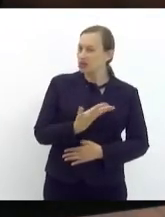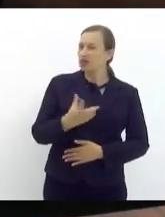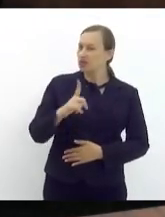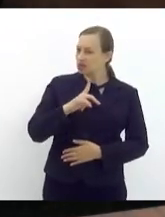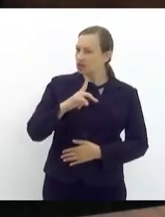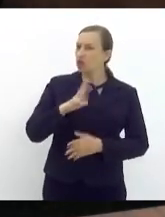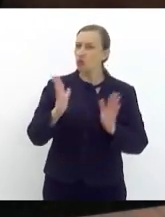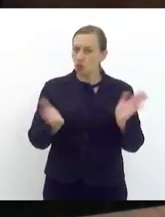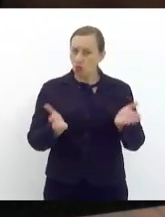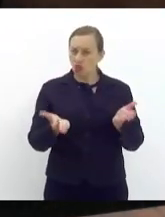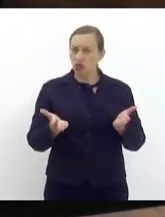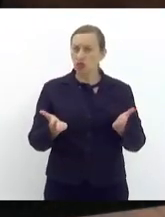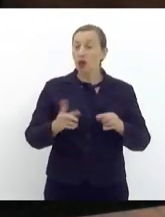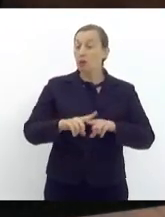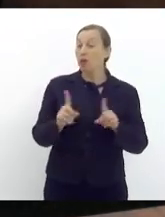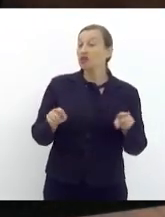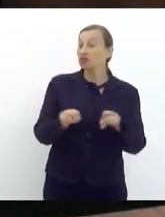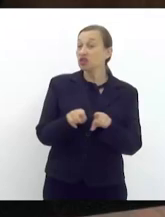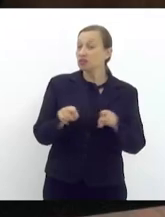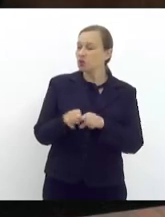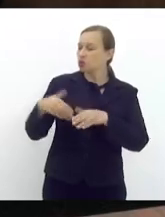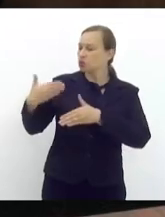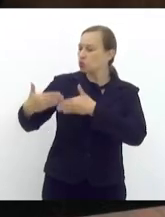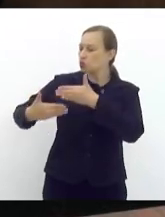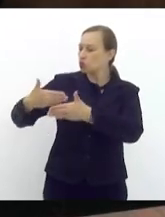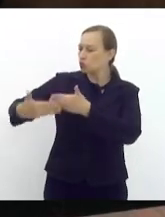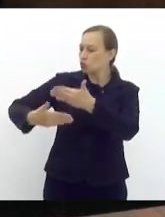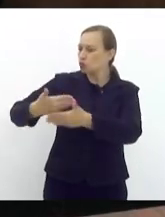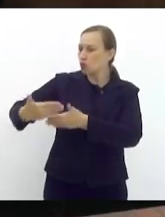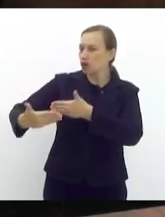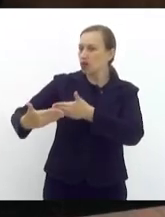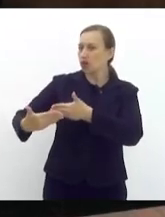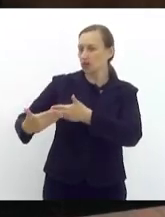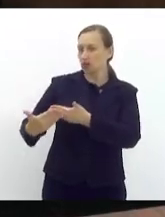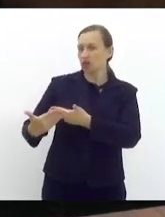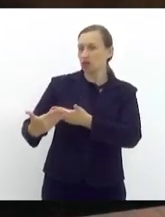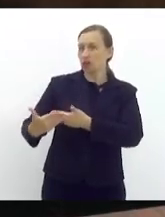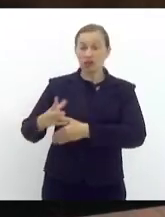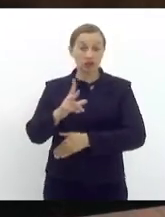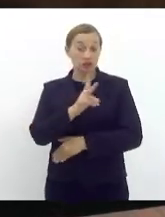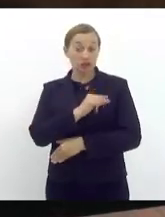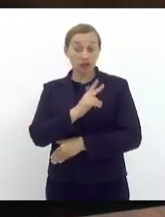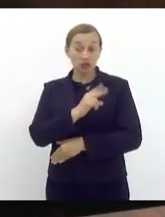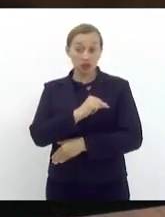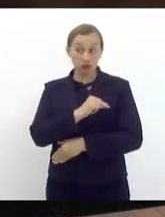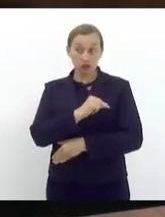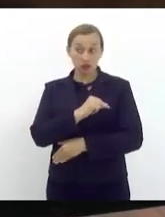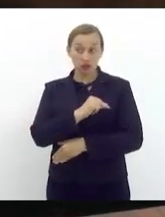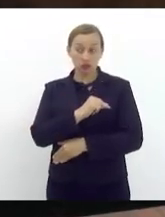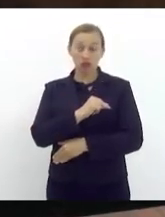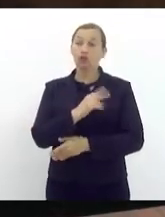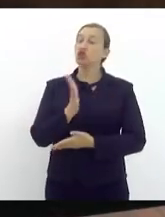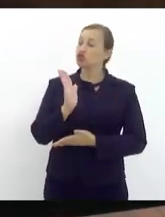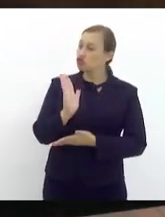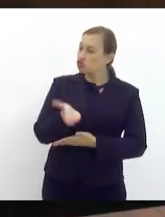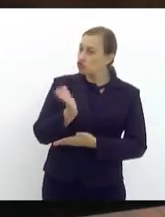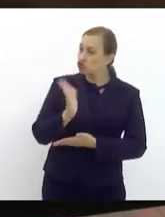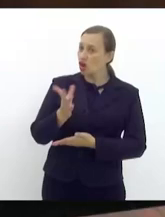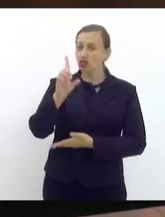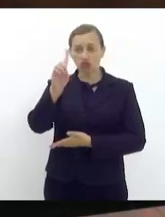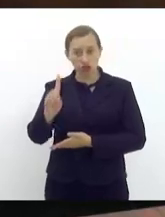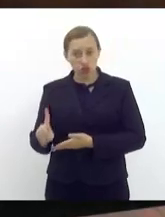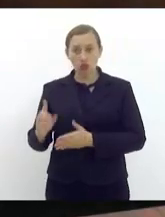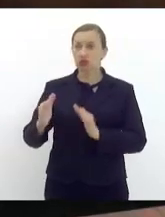por ele, mas pela sua trajetória de vida no ambiente público. Adolfo, que já foi diretor dessa